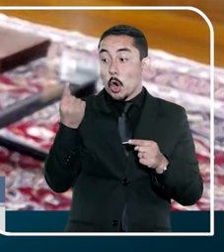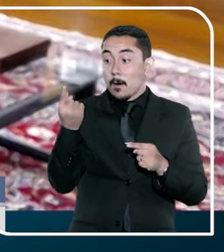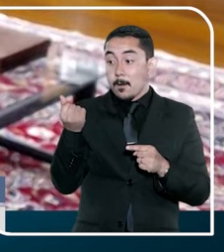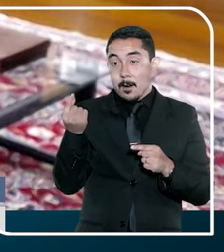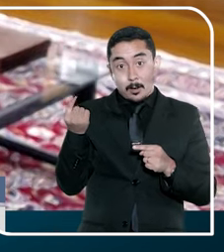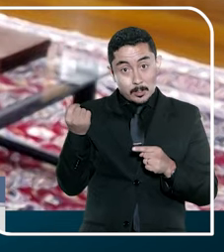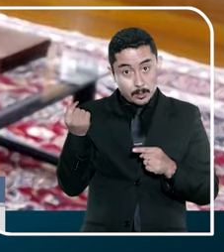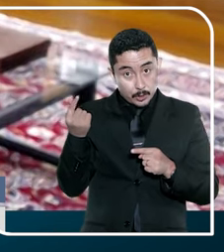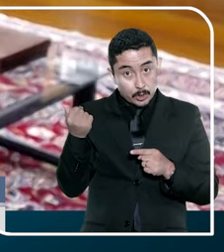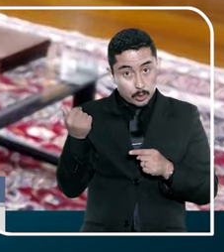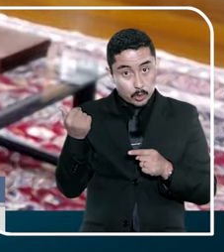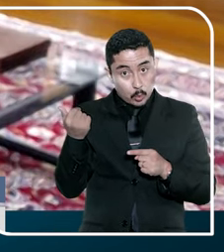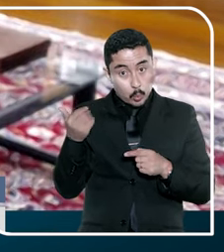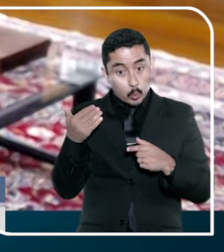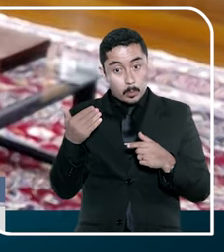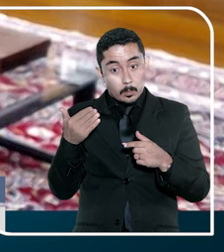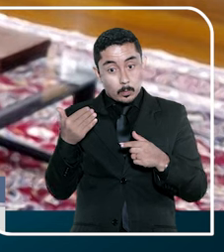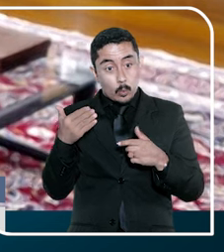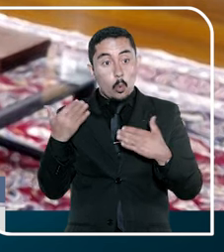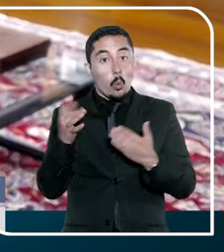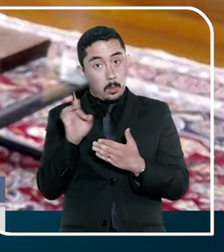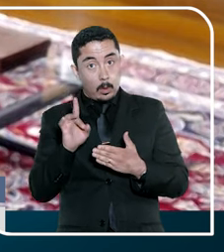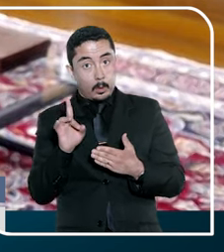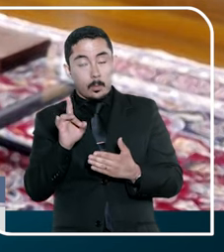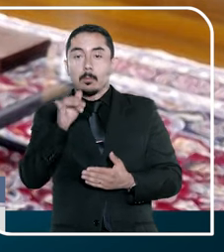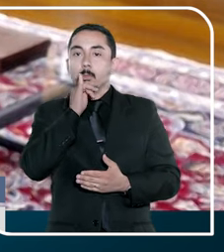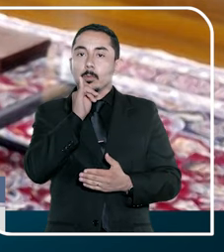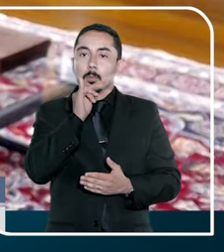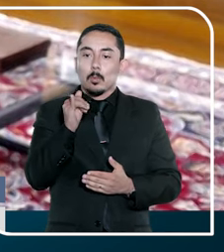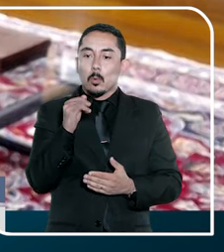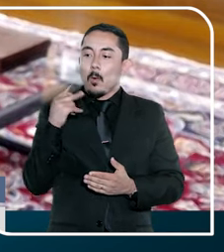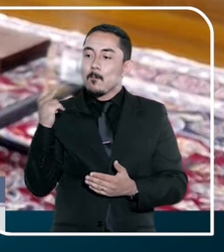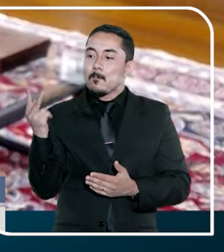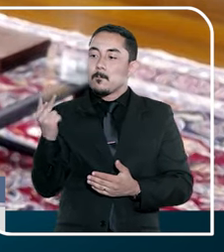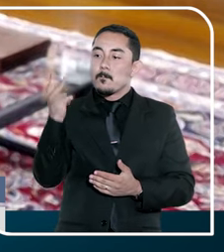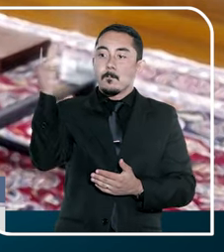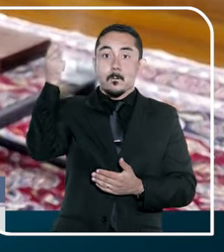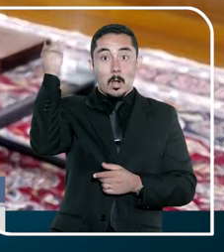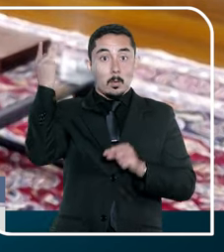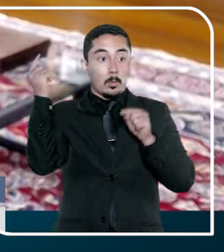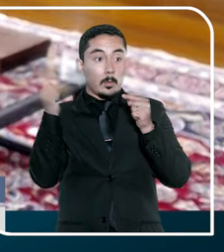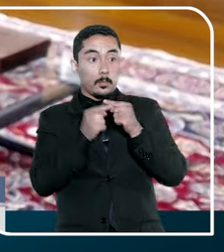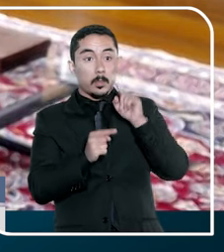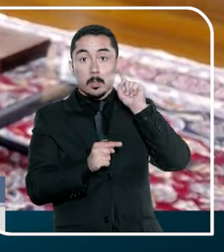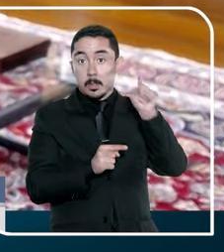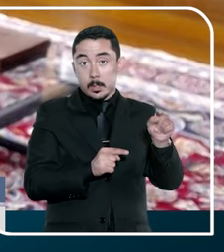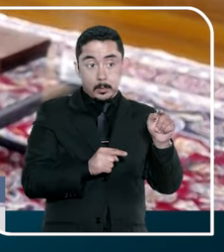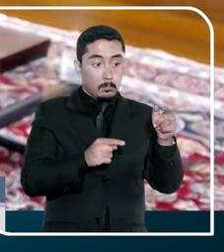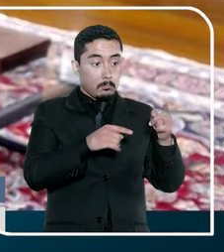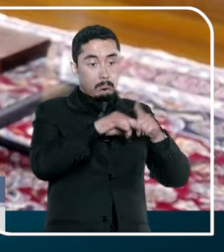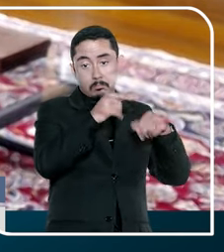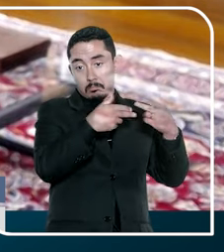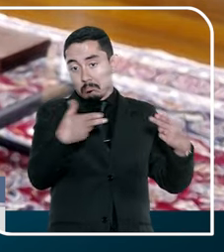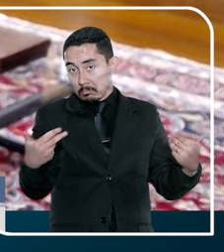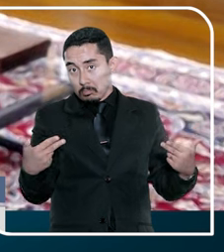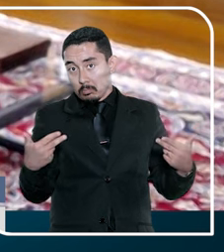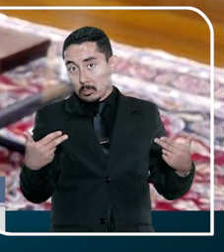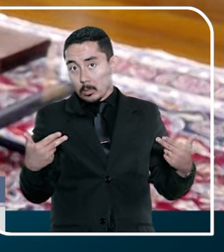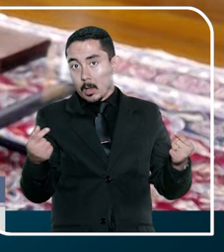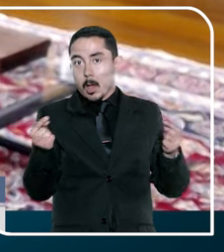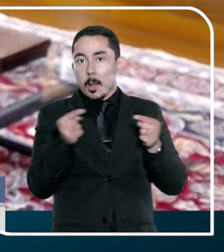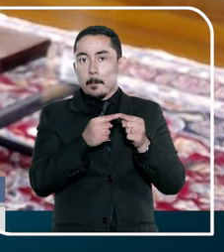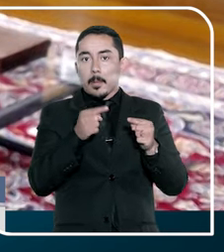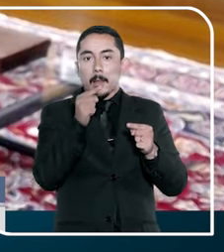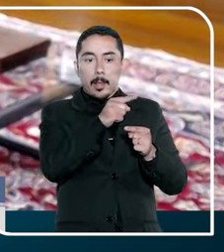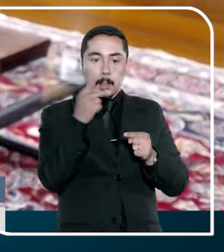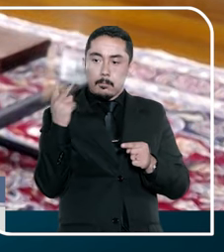valor de um bem ele Claro Geralmente se afere pela pela sua expressividade monetária